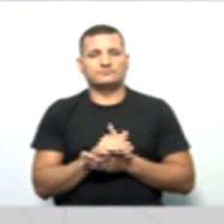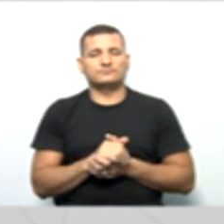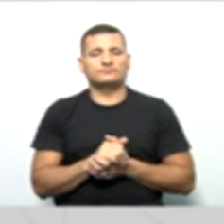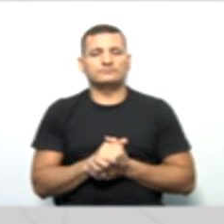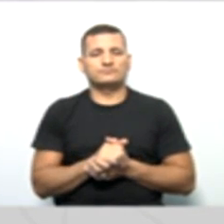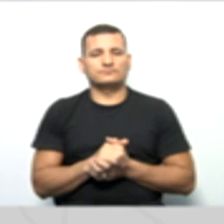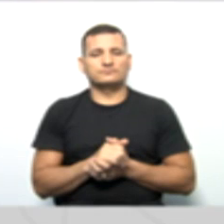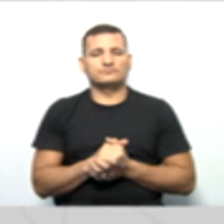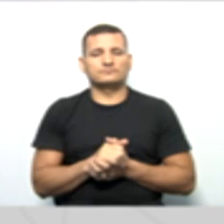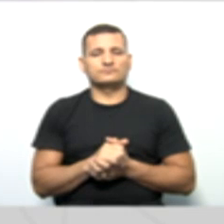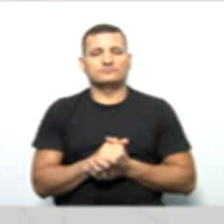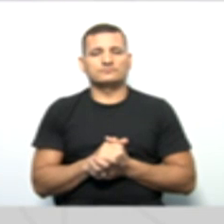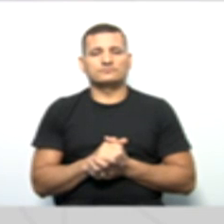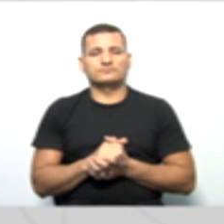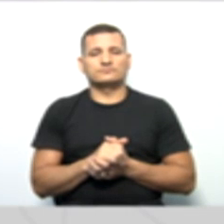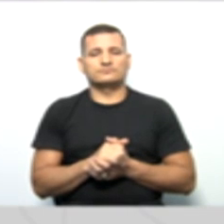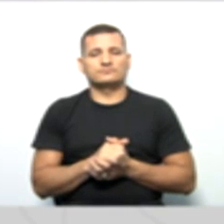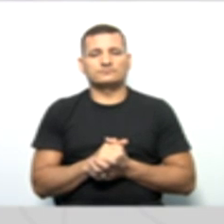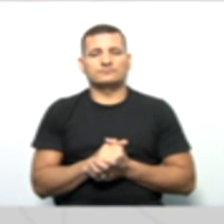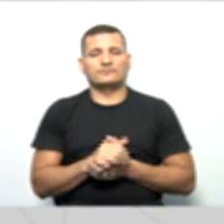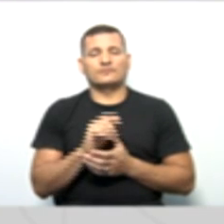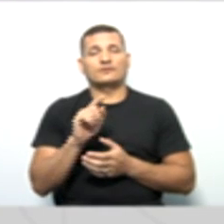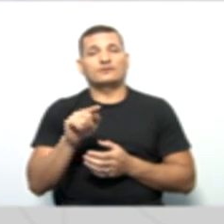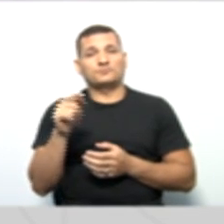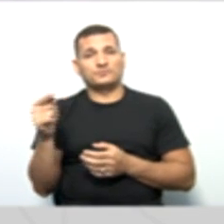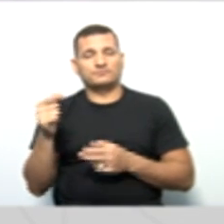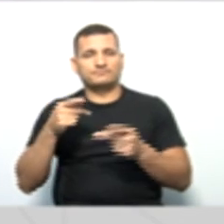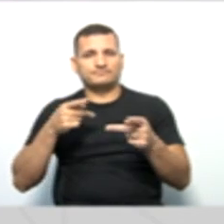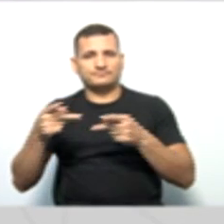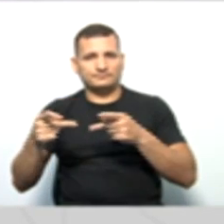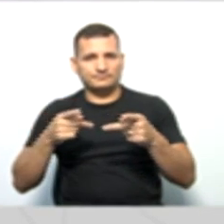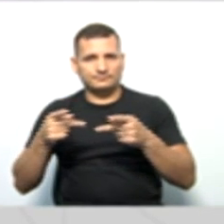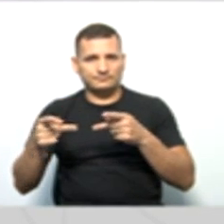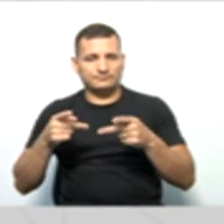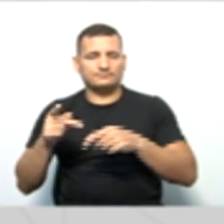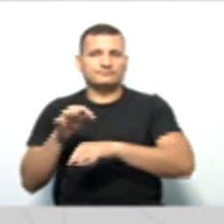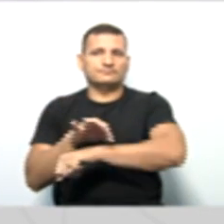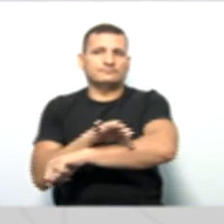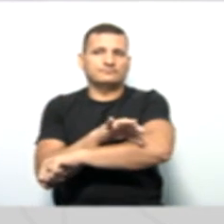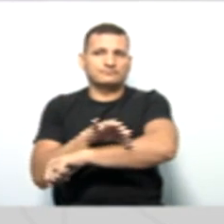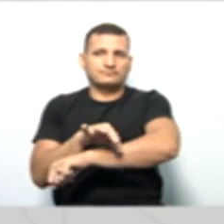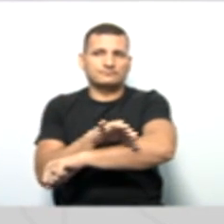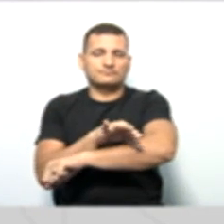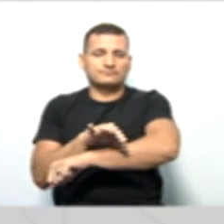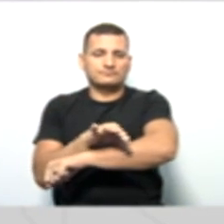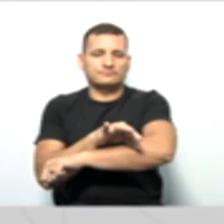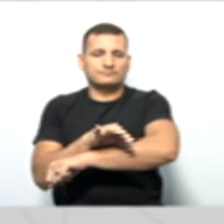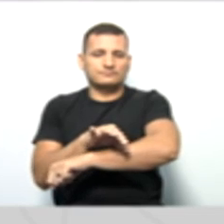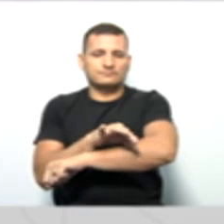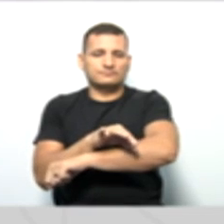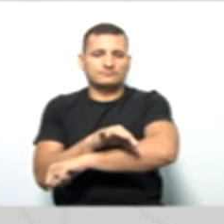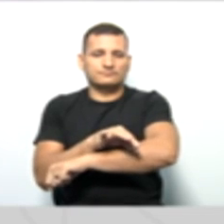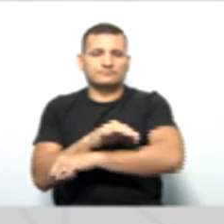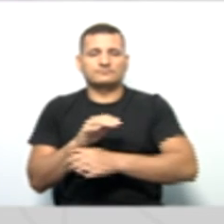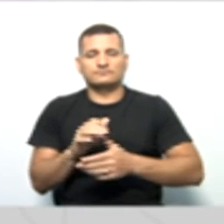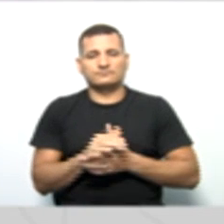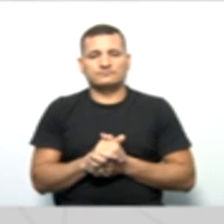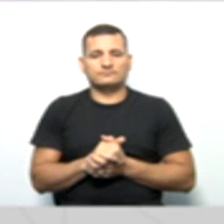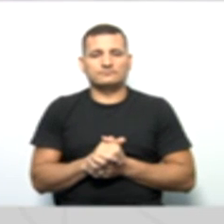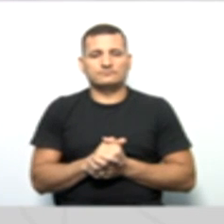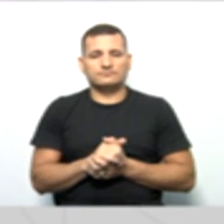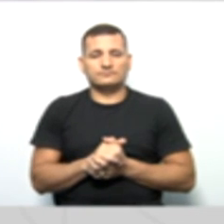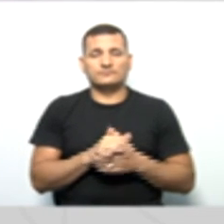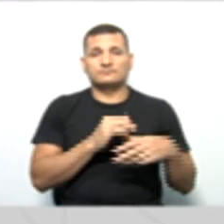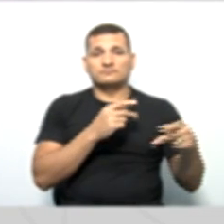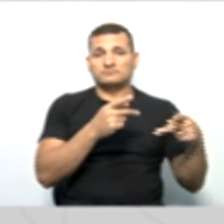sistema. Depois, gente, eu vou o quê? Eu vou para o meu projeto arquitetural, tá? Os mesmos elementos do projeto de